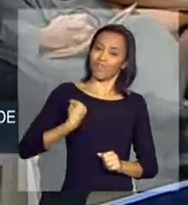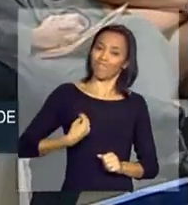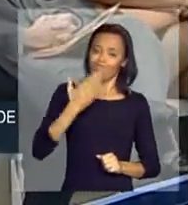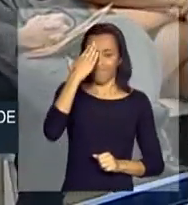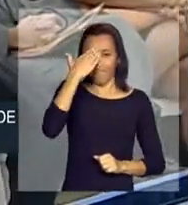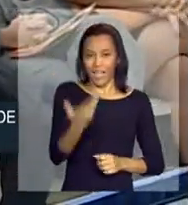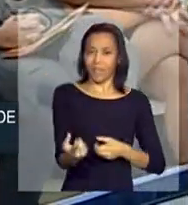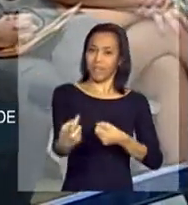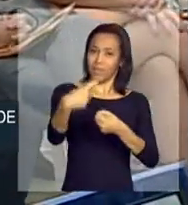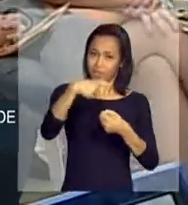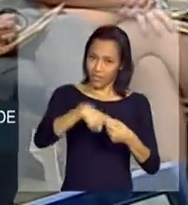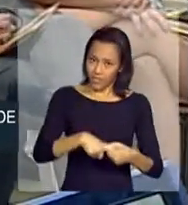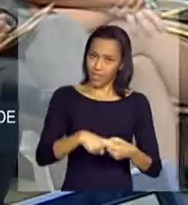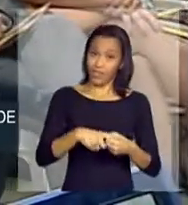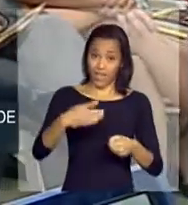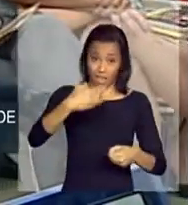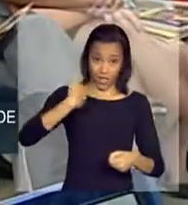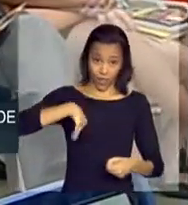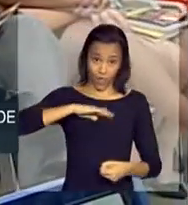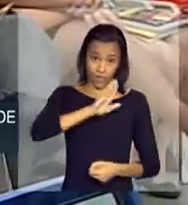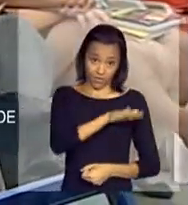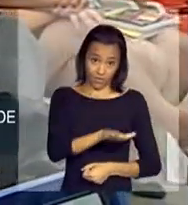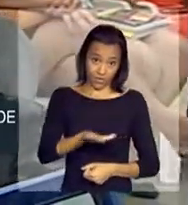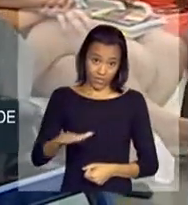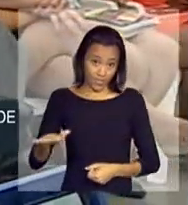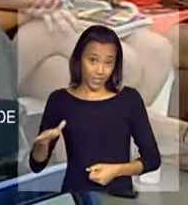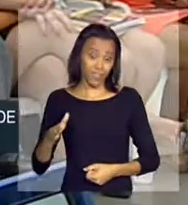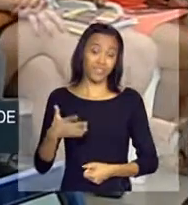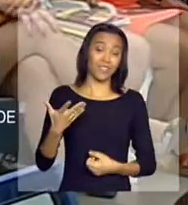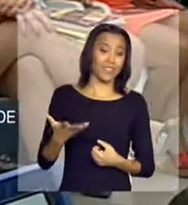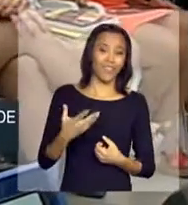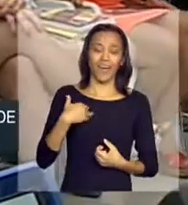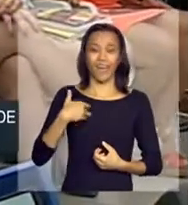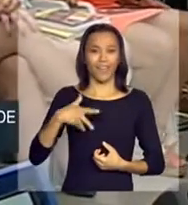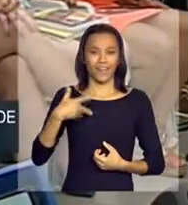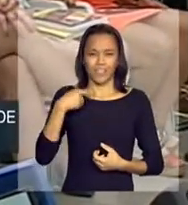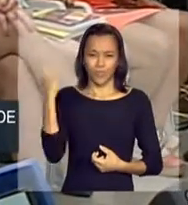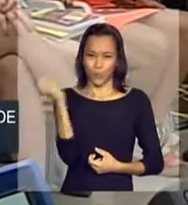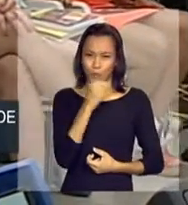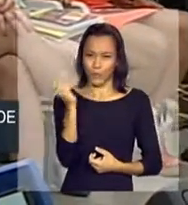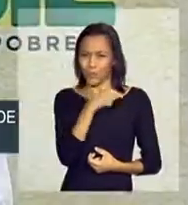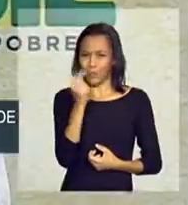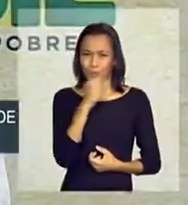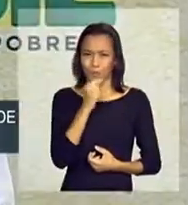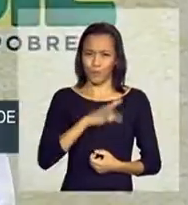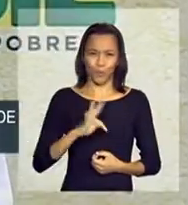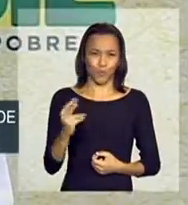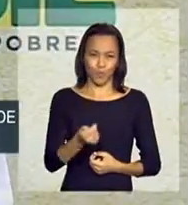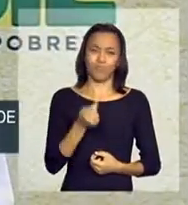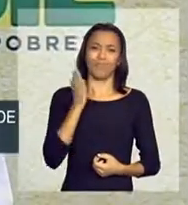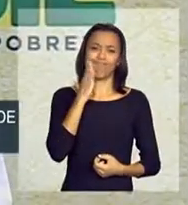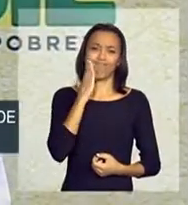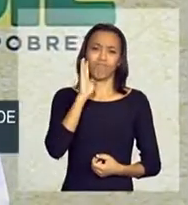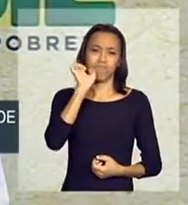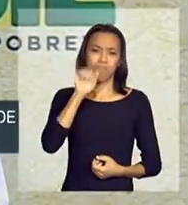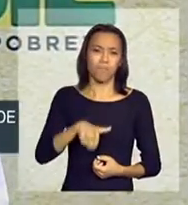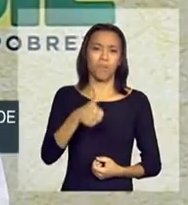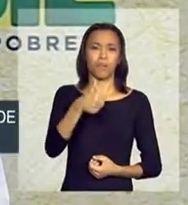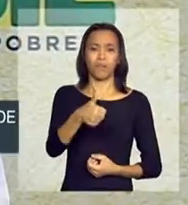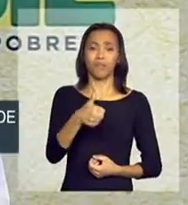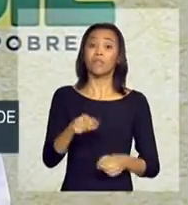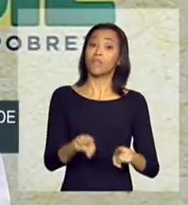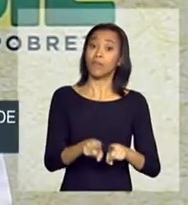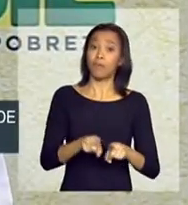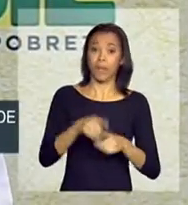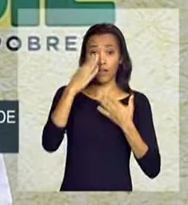parceria Nossa criançada vai e vai sair daqui tinha ido aí na escovação essa é a